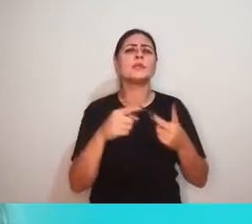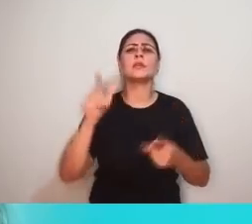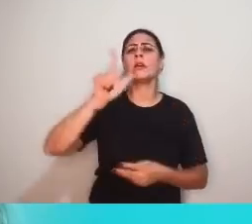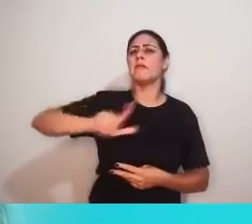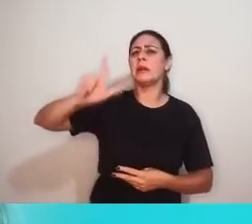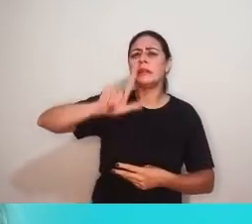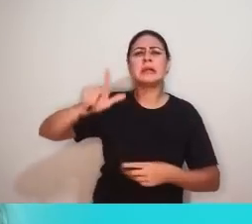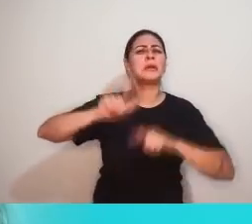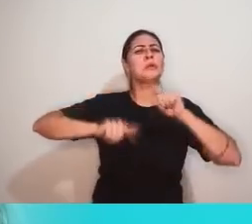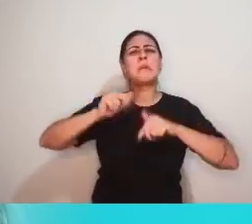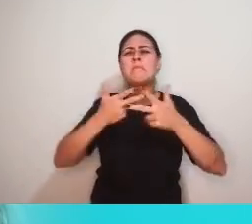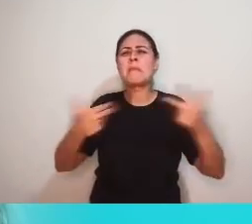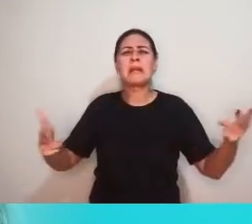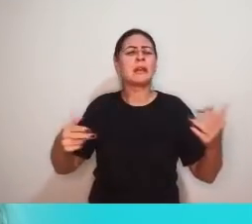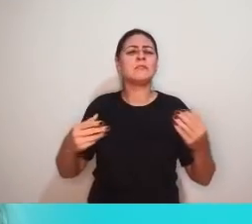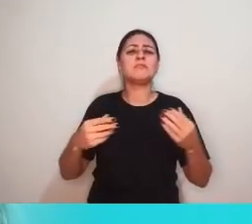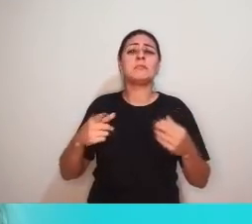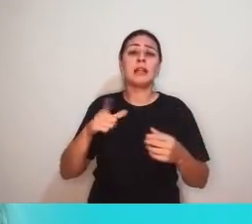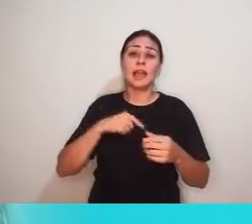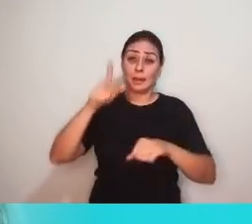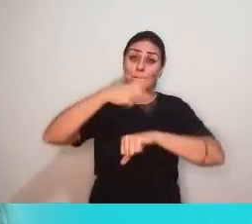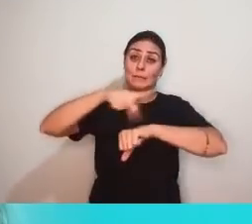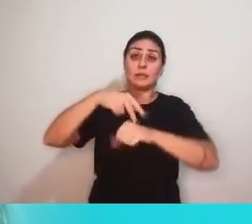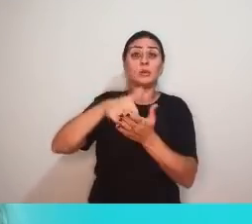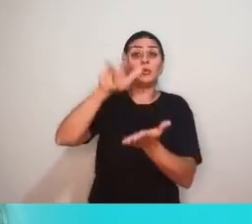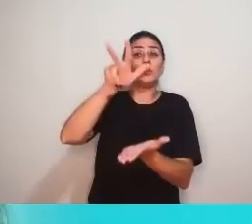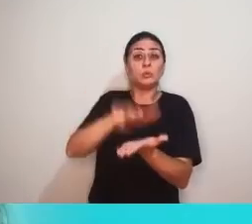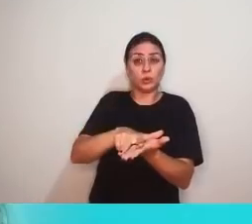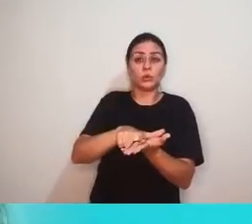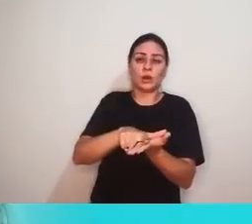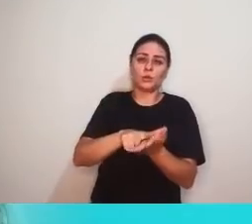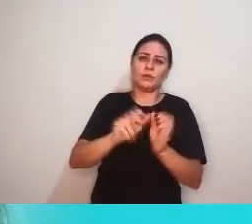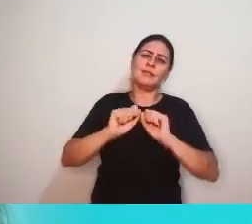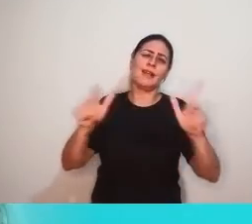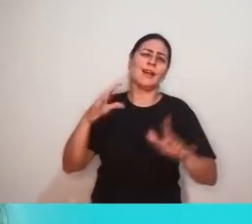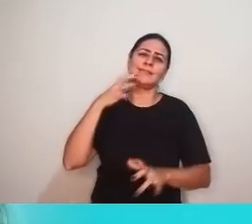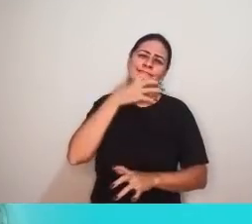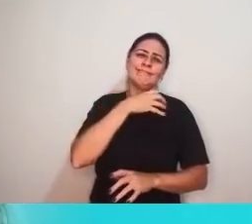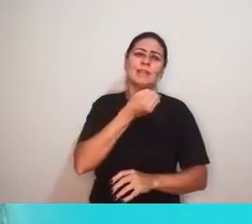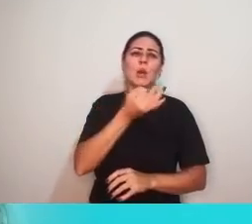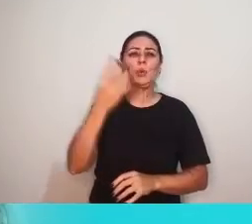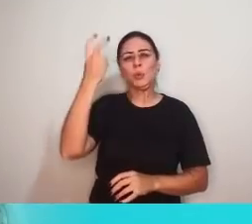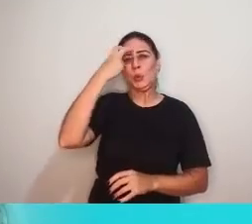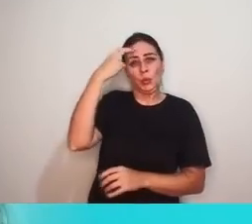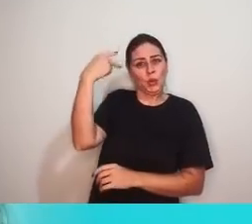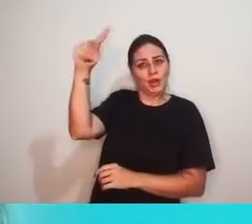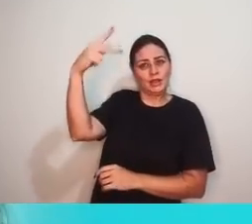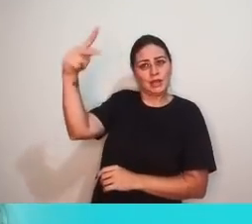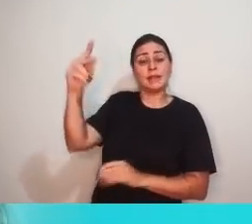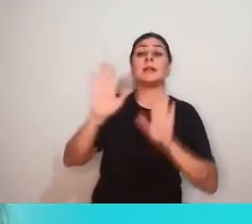livros, músicas, literatura, enfim, tem muito material. E como ele é de Portugal, tem muita coisa que é de Portugal, obviamente, né, a cultura lá